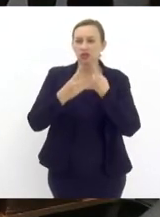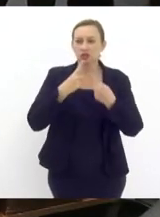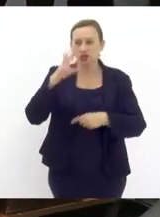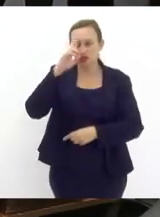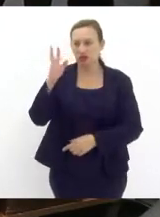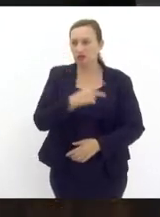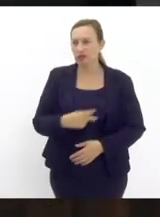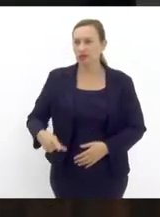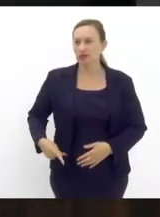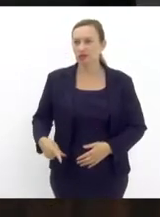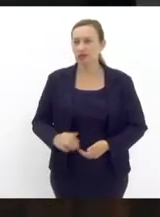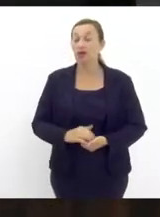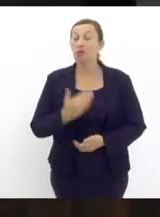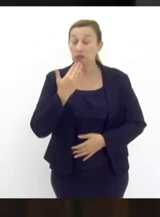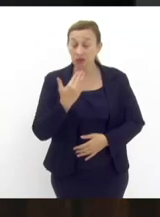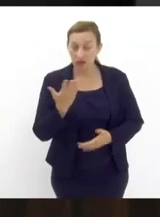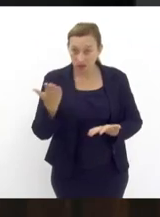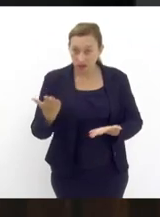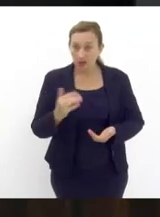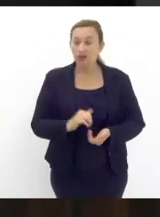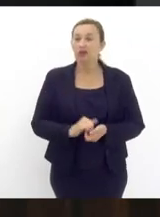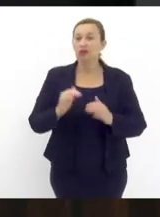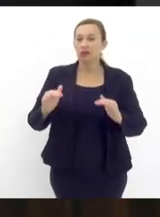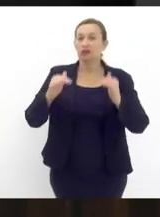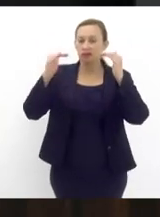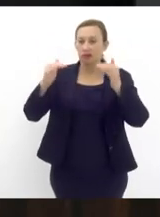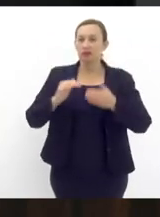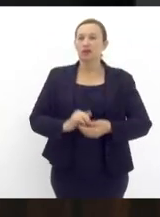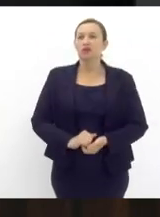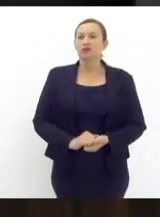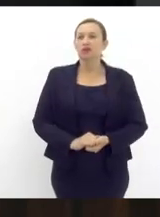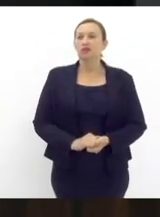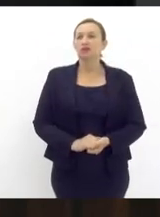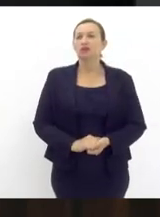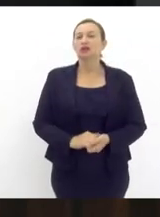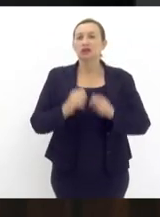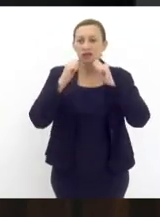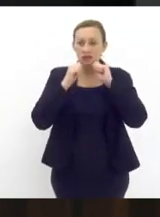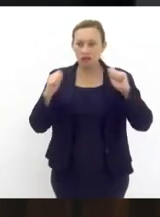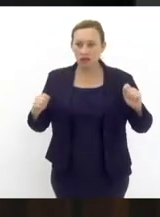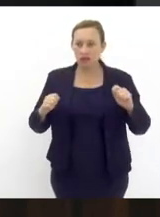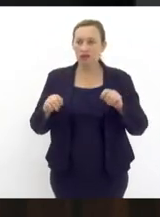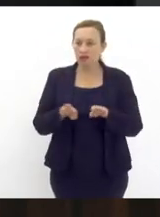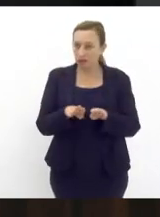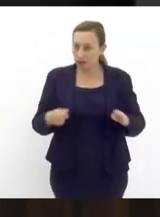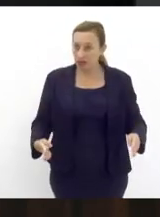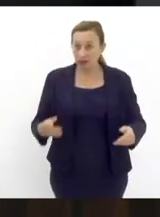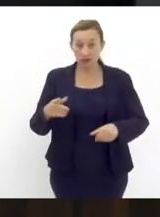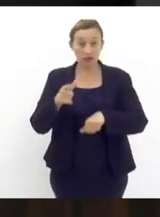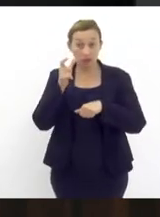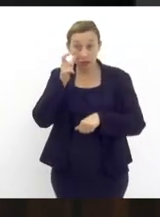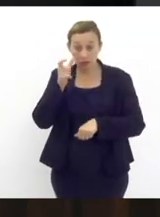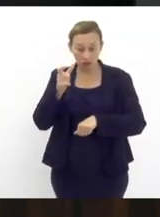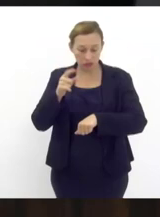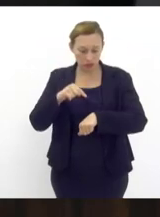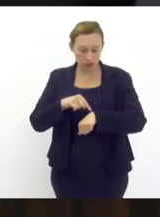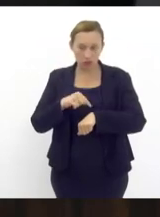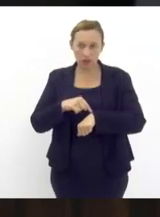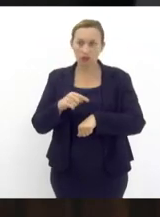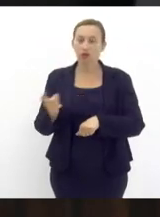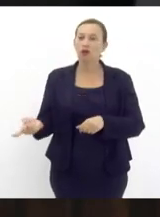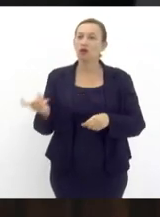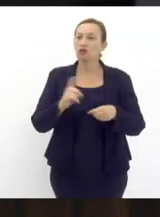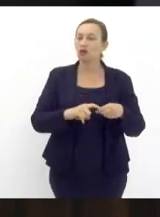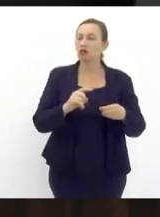registrado o pedido de vossa excelência pediria a assessoria da mesa para ficar atenda com relação ao retorno do projeto